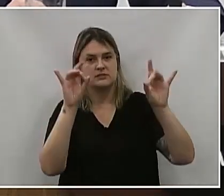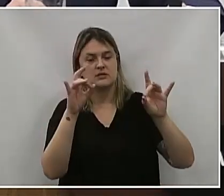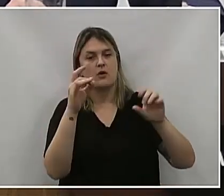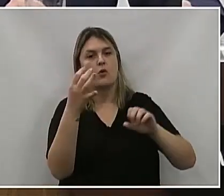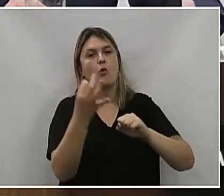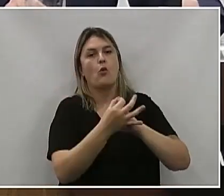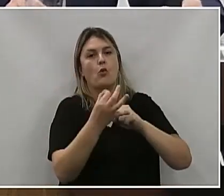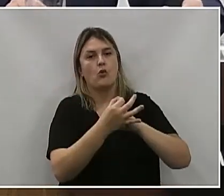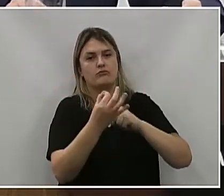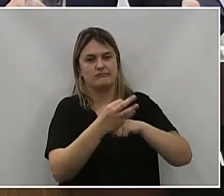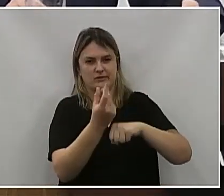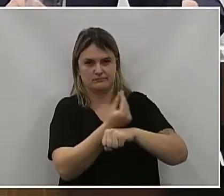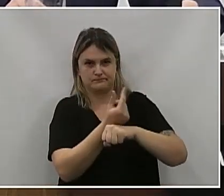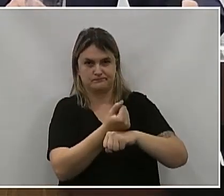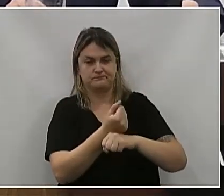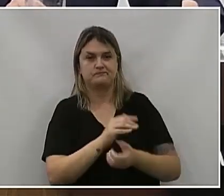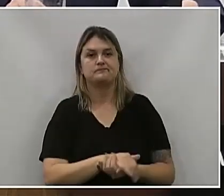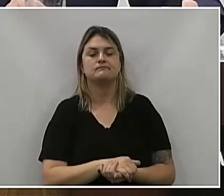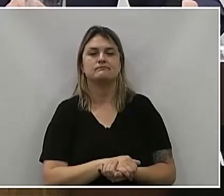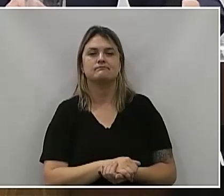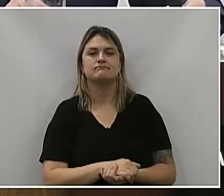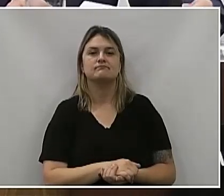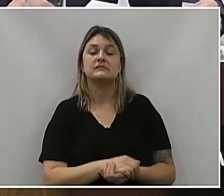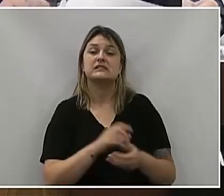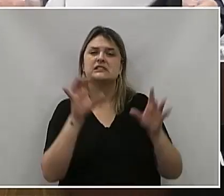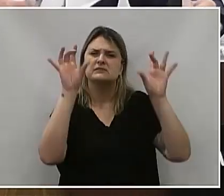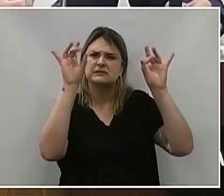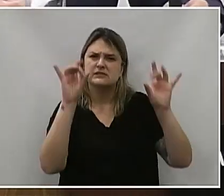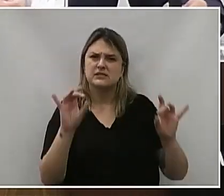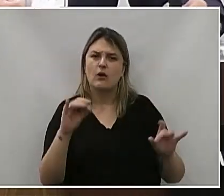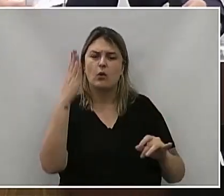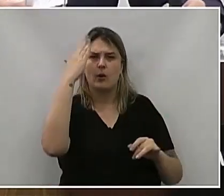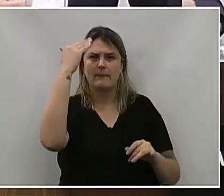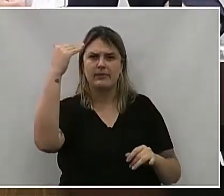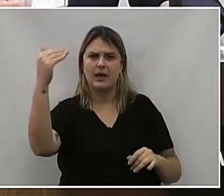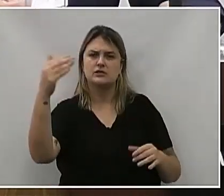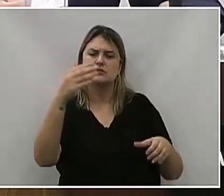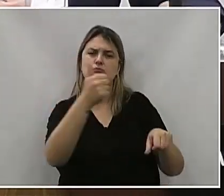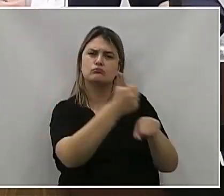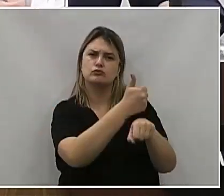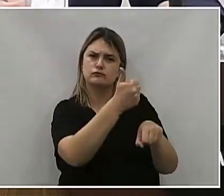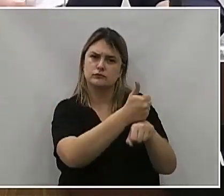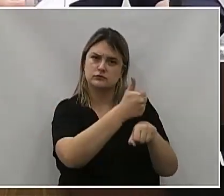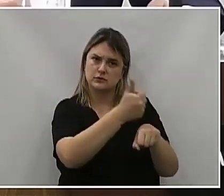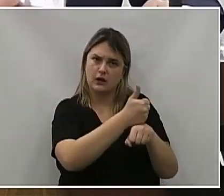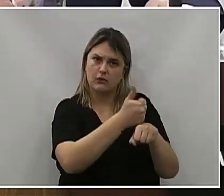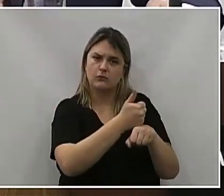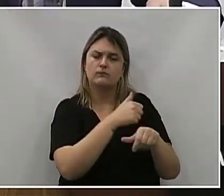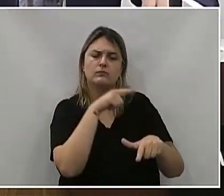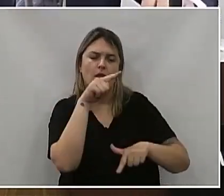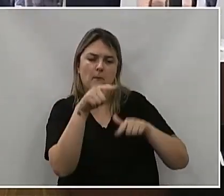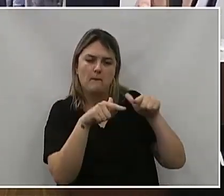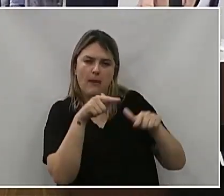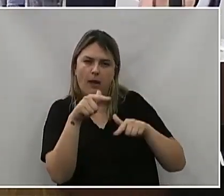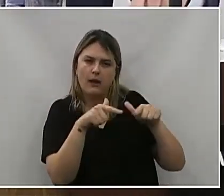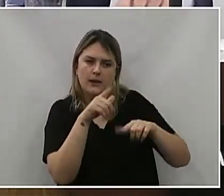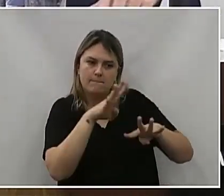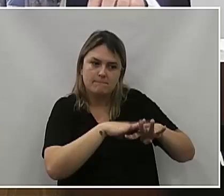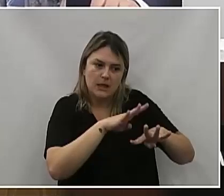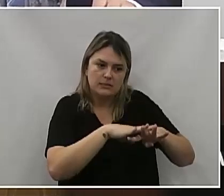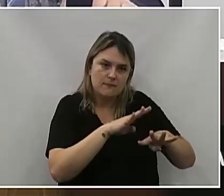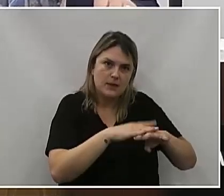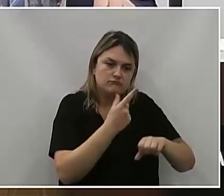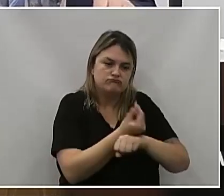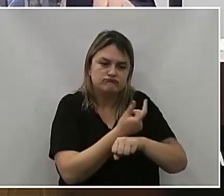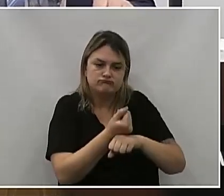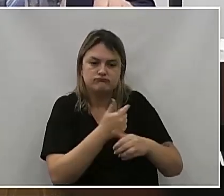na última sexta-feira. Pela presente, queremos celebrar e homenagear uma classe de profissionais cujo trabalho é essencial para a saúde